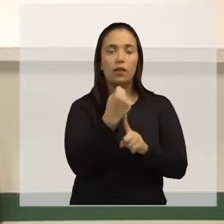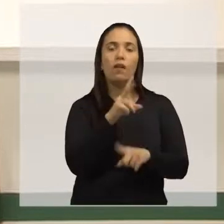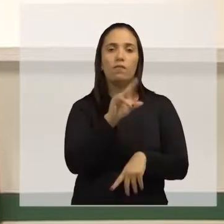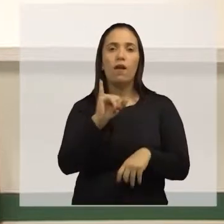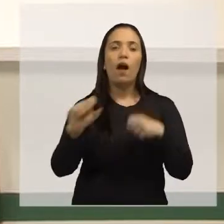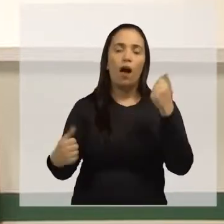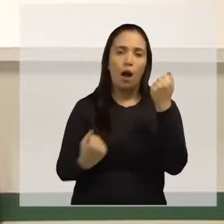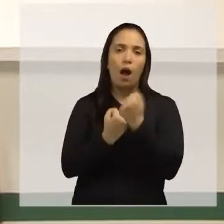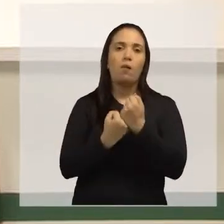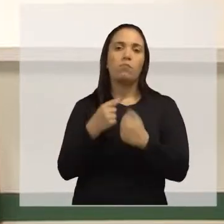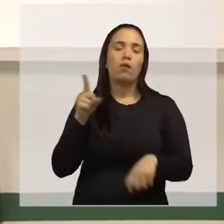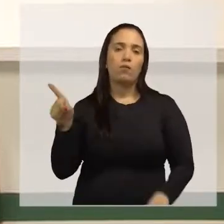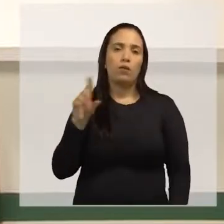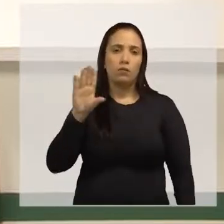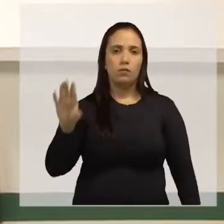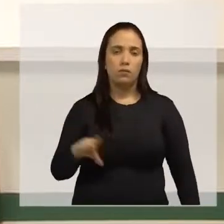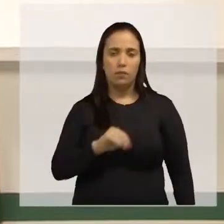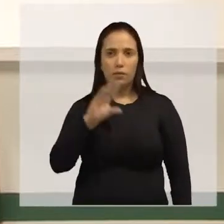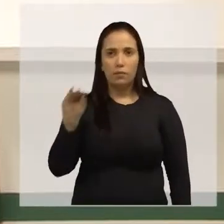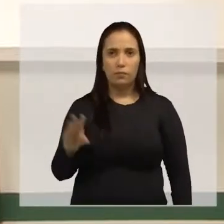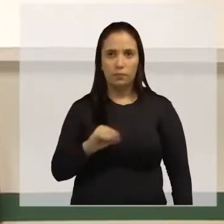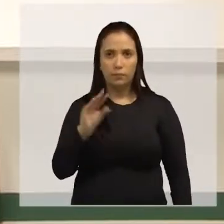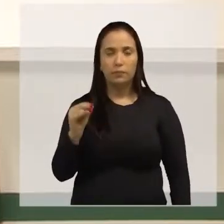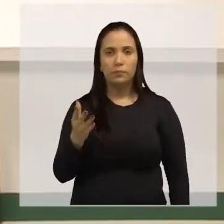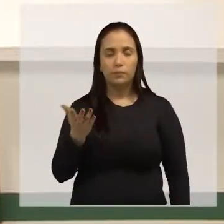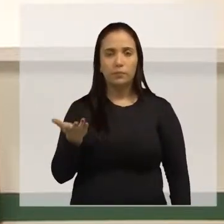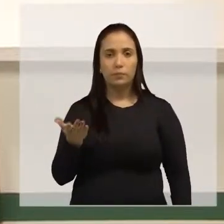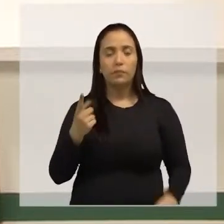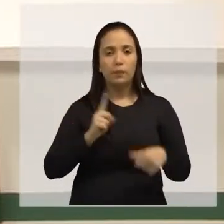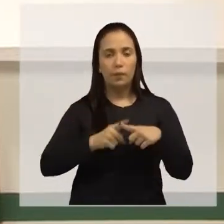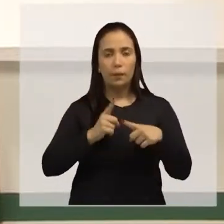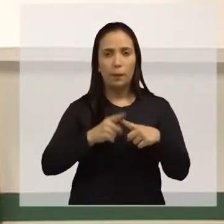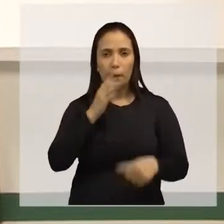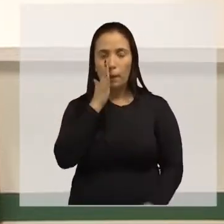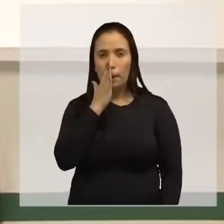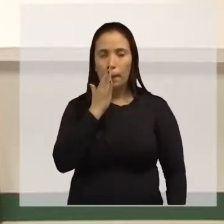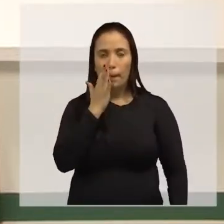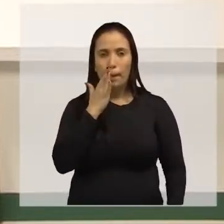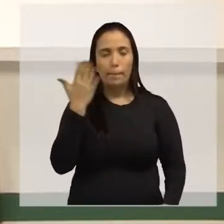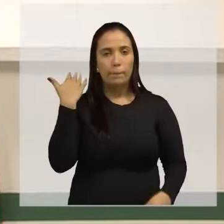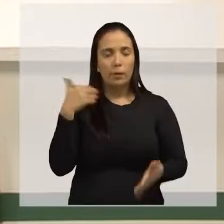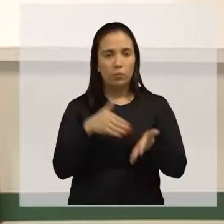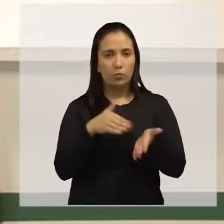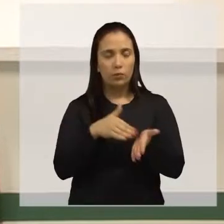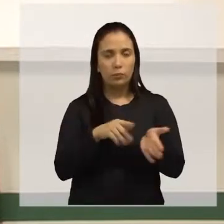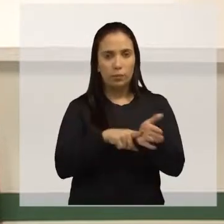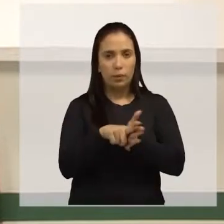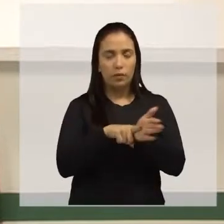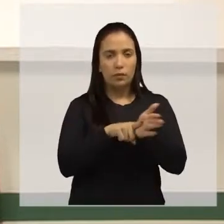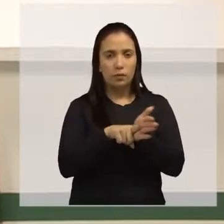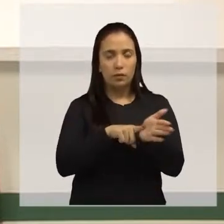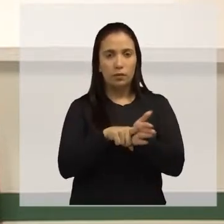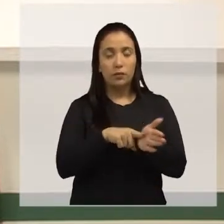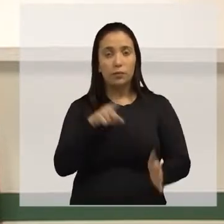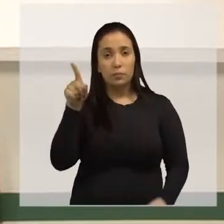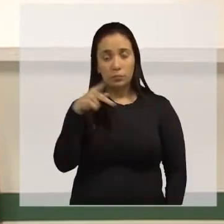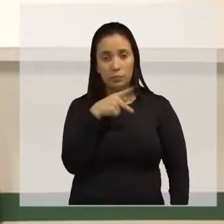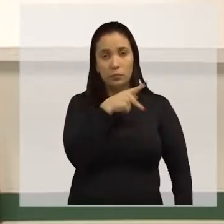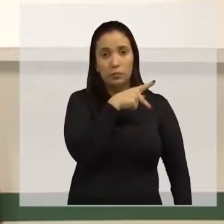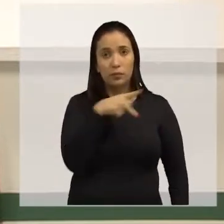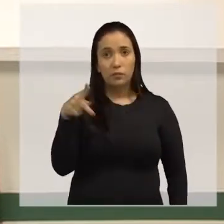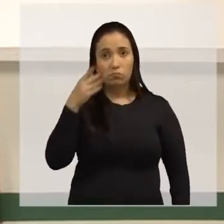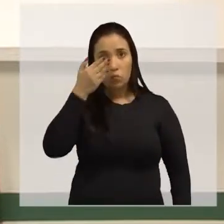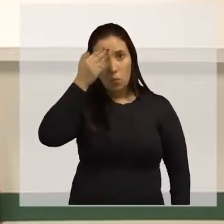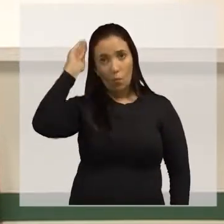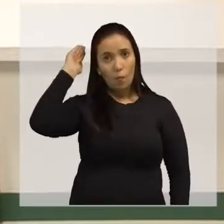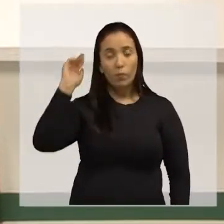de fazer algum estrago, Luiz, vai ajudar, porque a última pesquisa, cara, saiu, o Michel Temer, o governo dele, é o